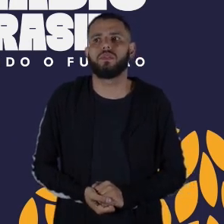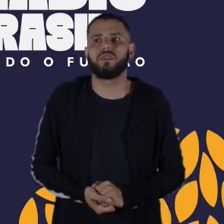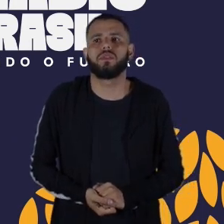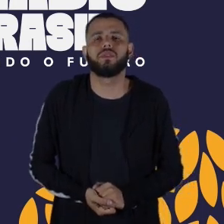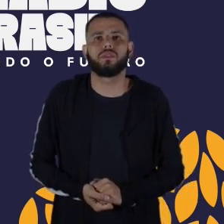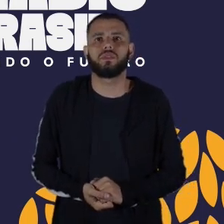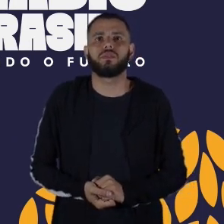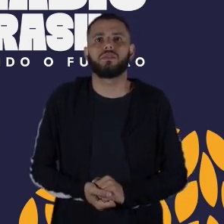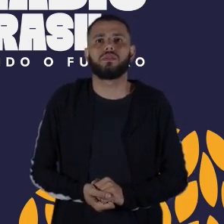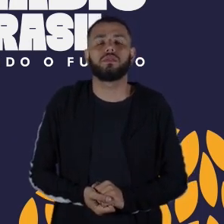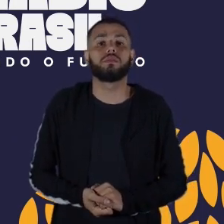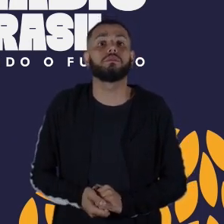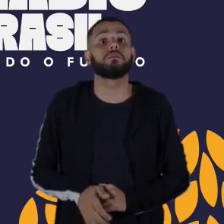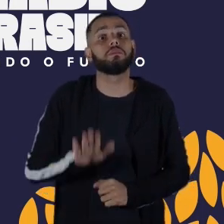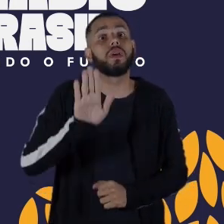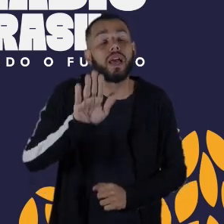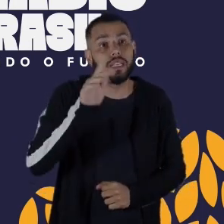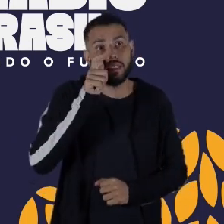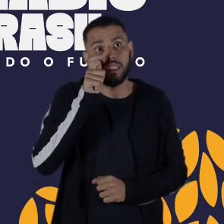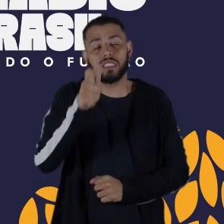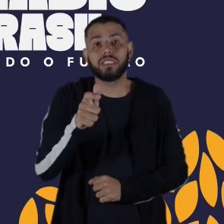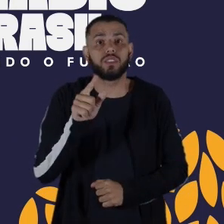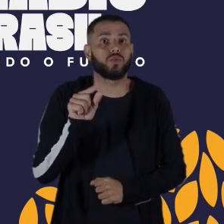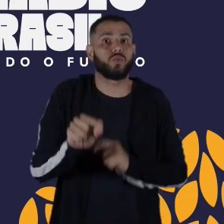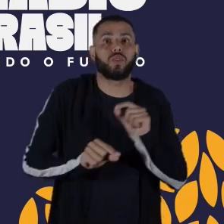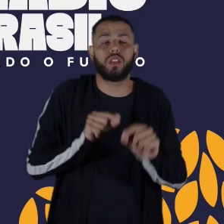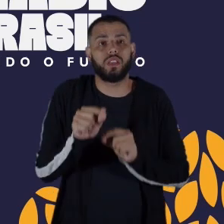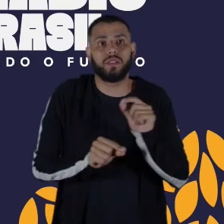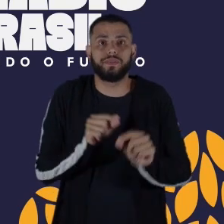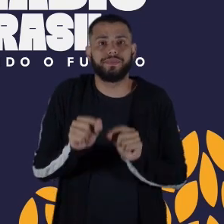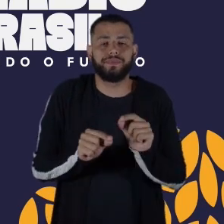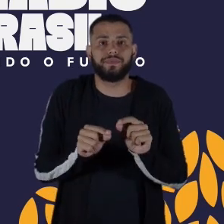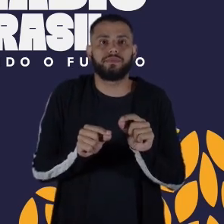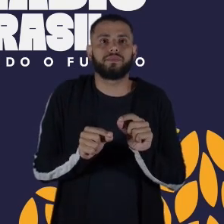O que é interessante é que